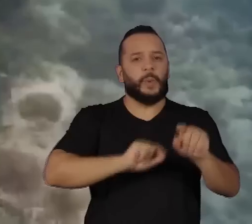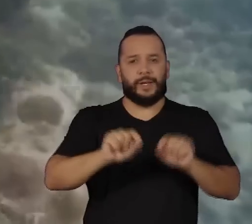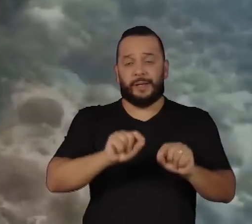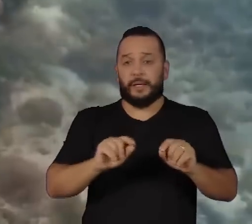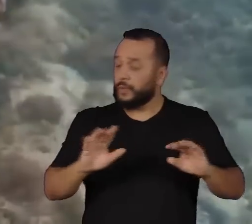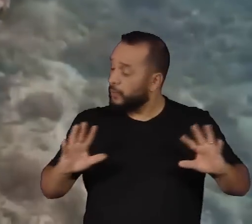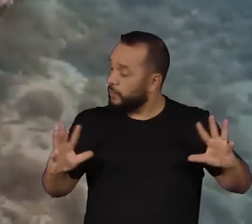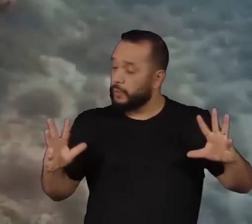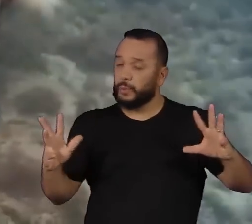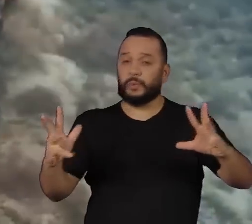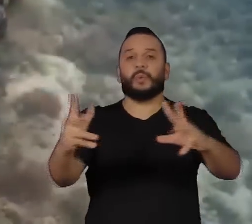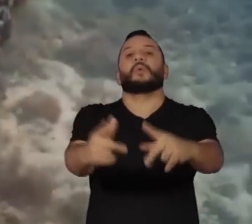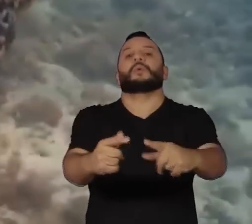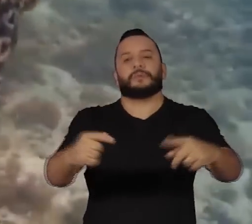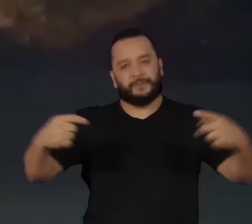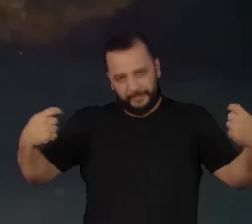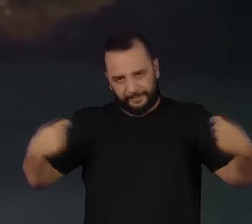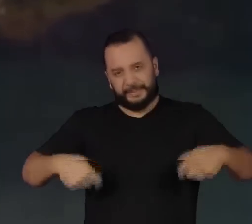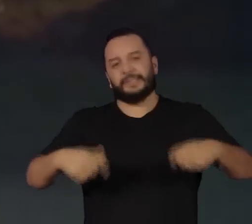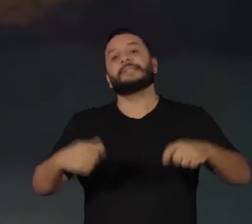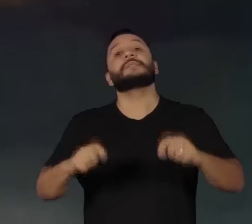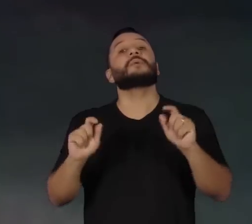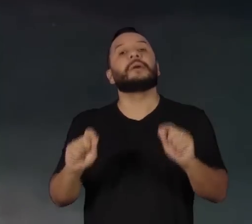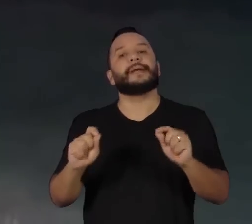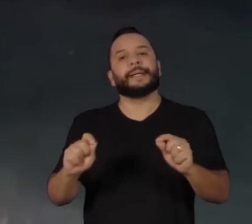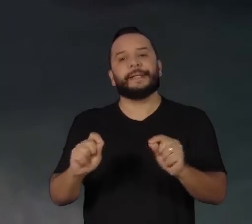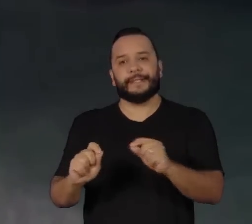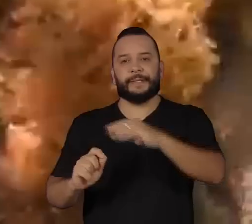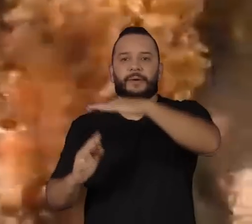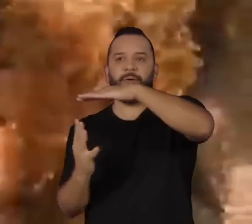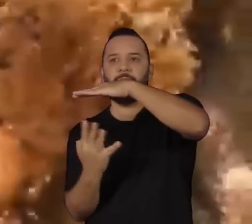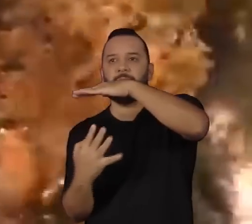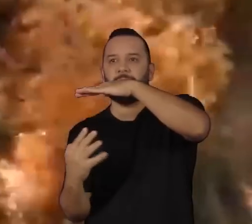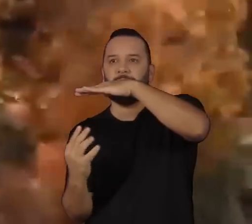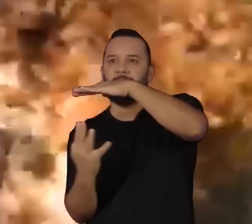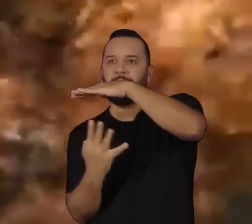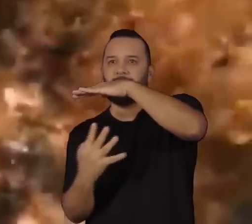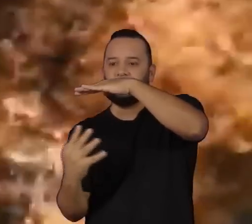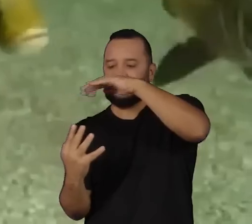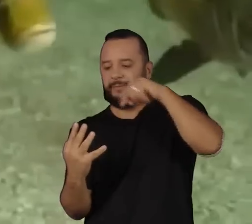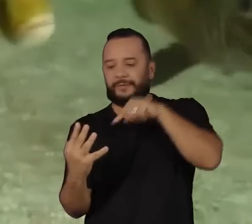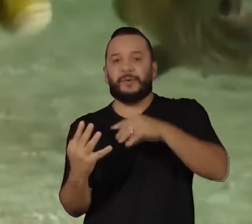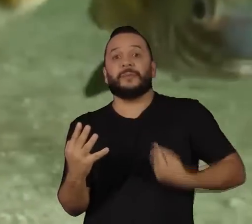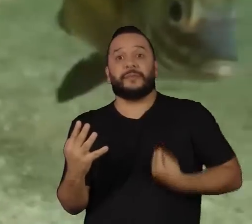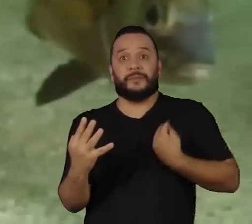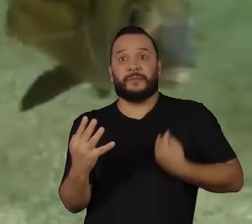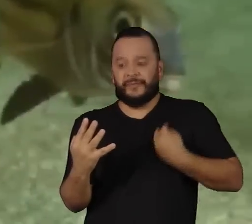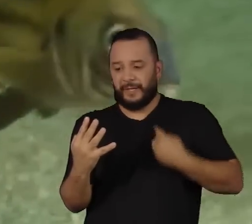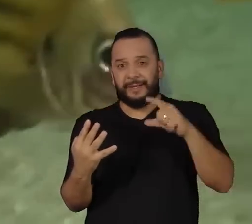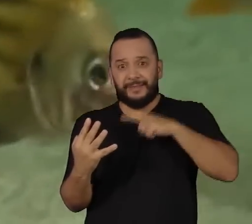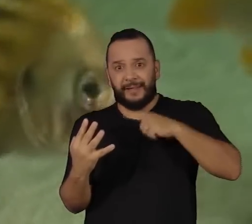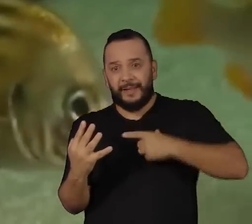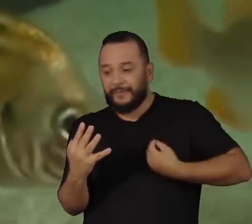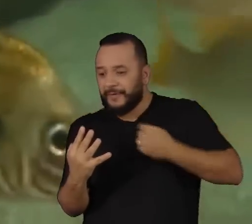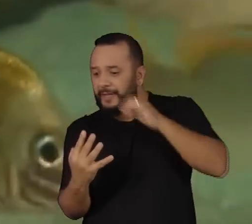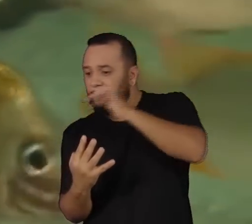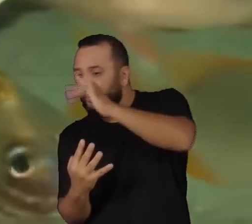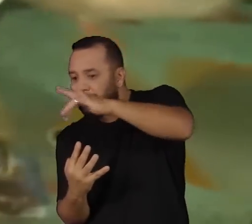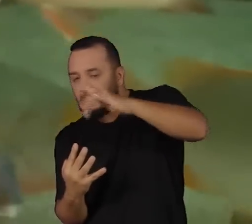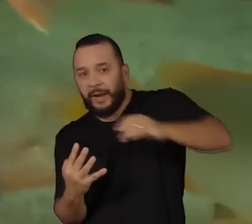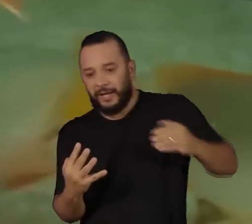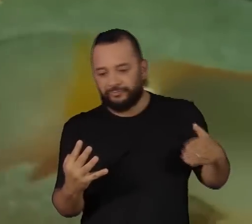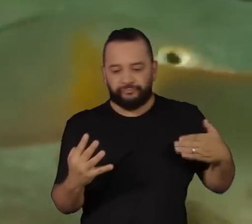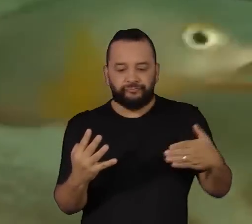Todos eles dependem dos recifes de corais para sobreviver. Eles contam com esse ecossistema em alguma fase da